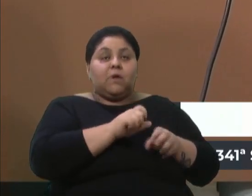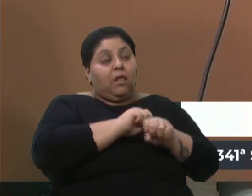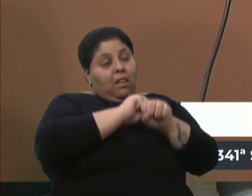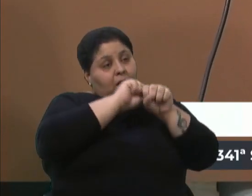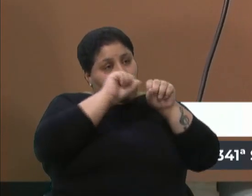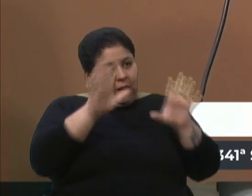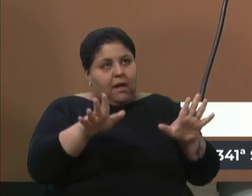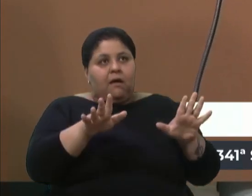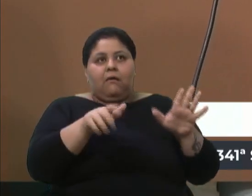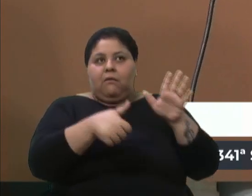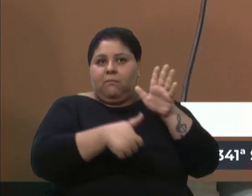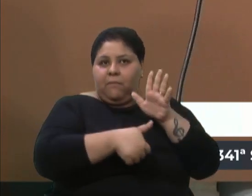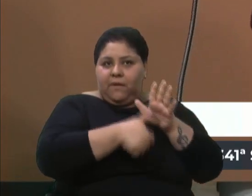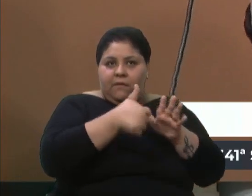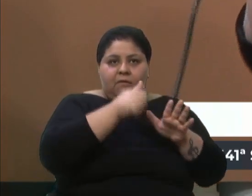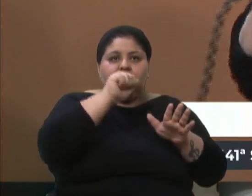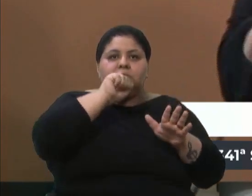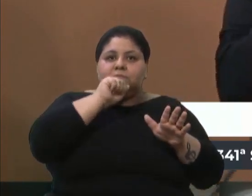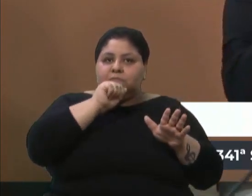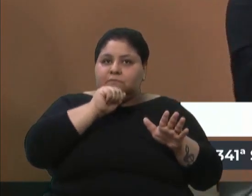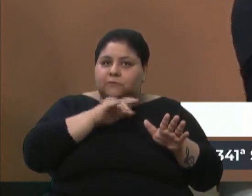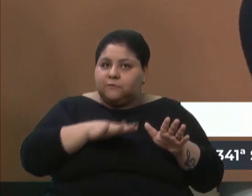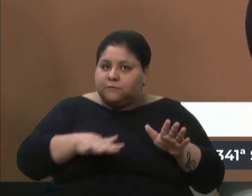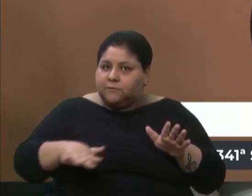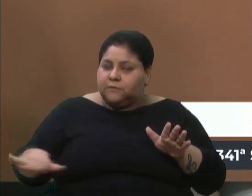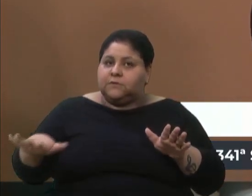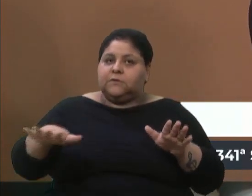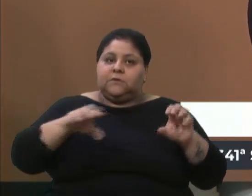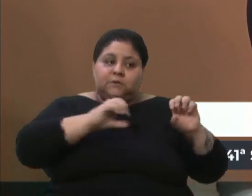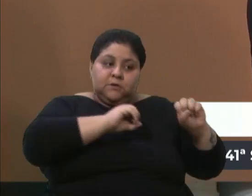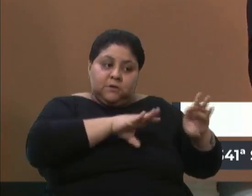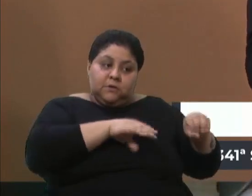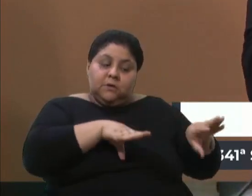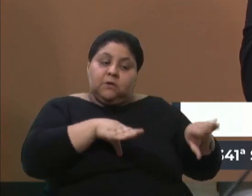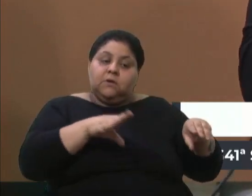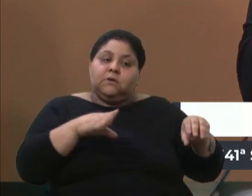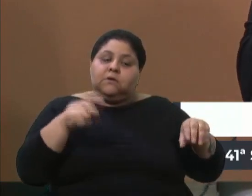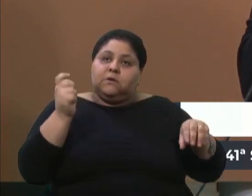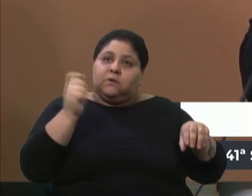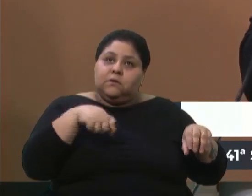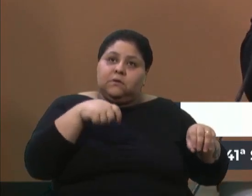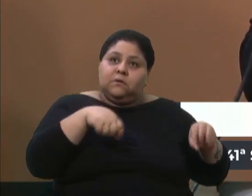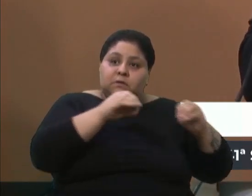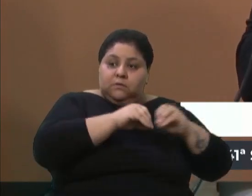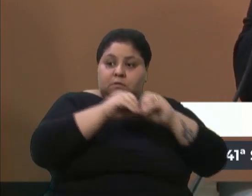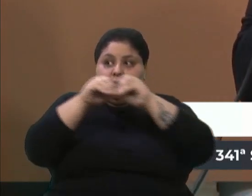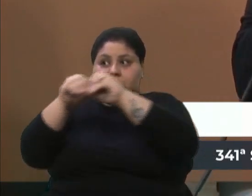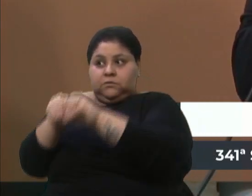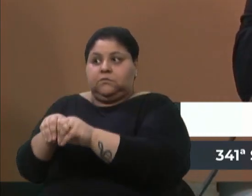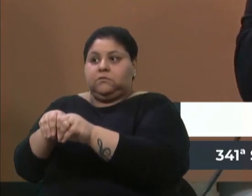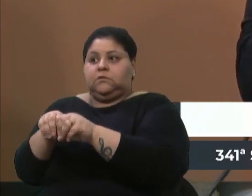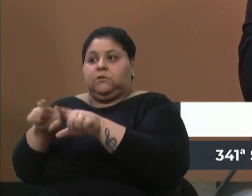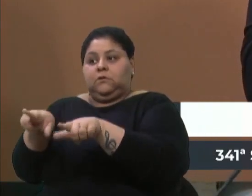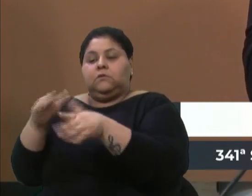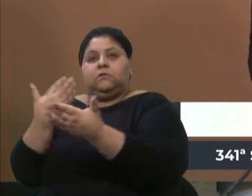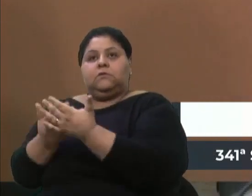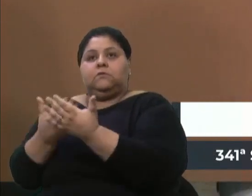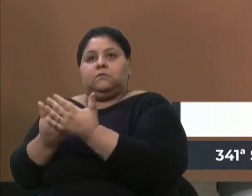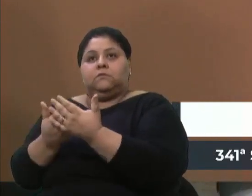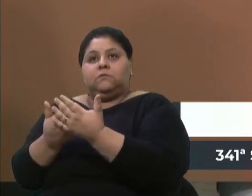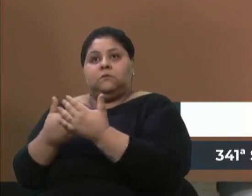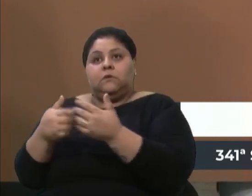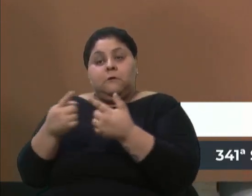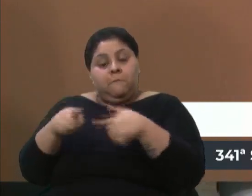nossas crianças e jovens que precisam estar em salas de aulas. Mas, pelo que a gente sabe no município, não há falta